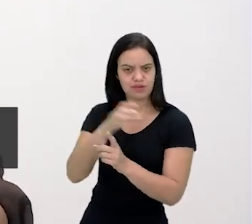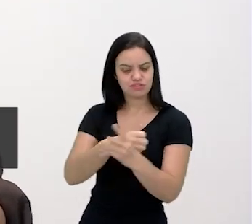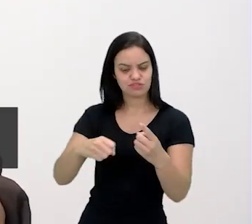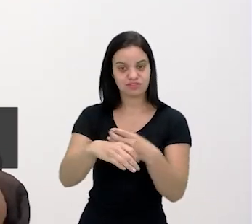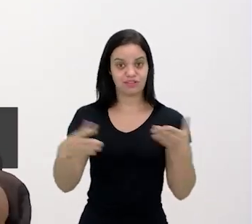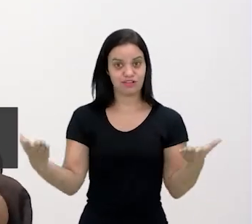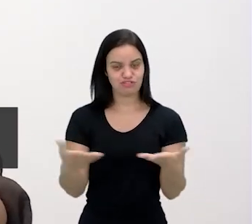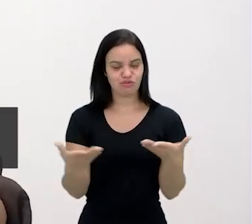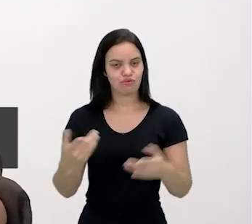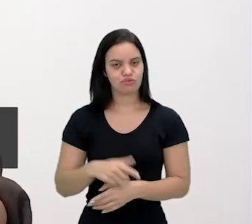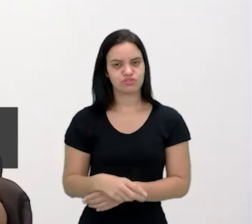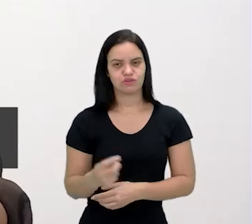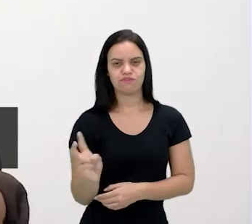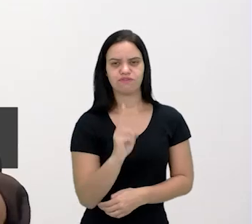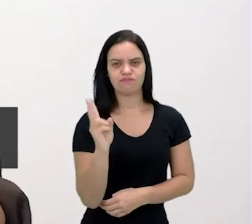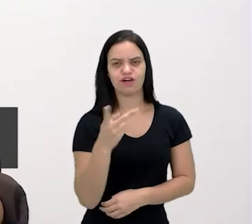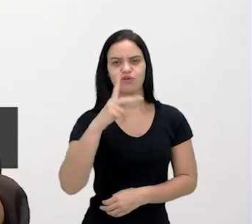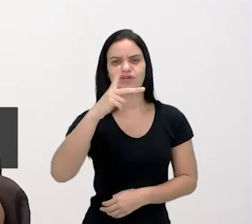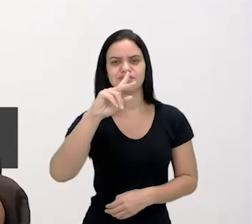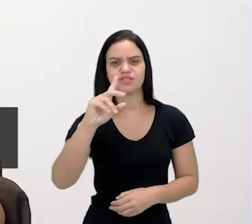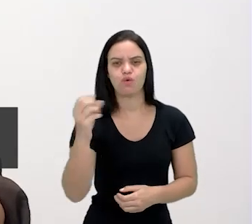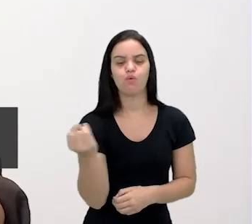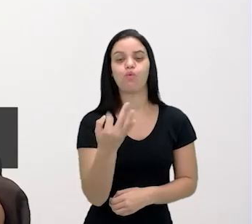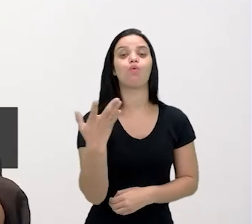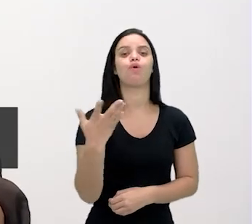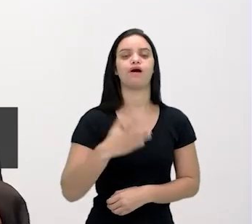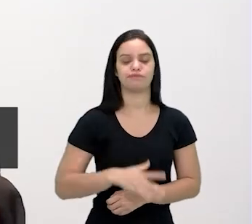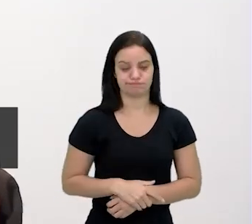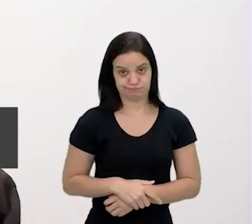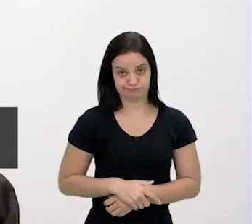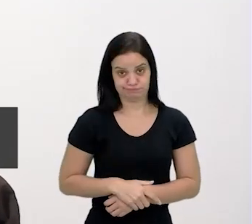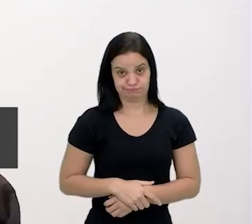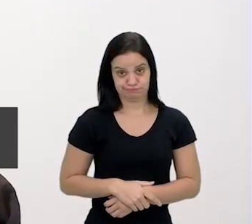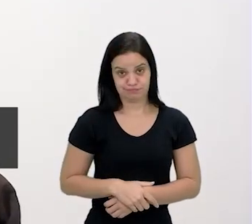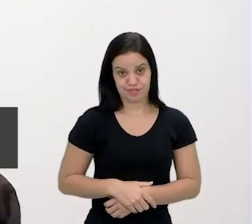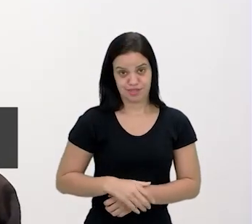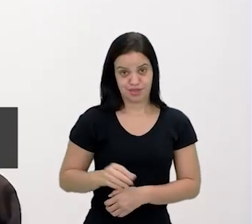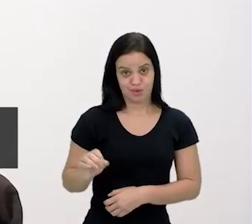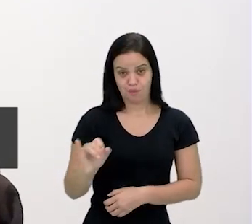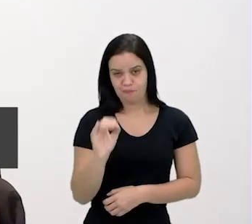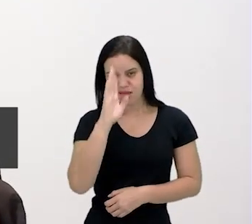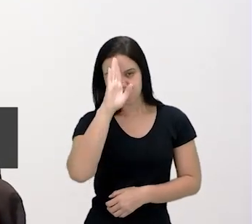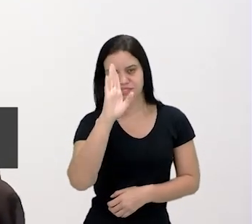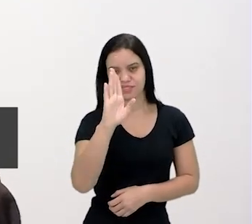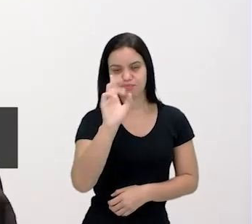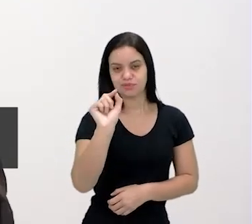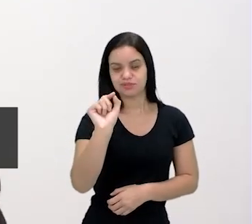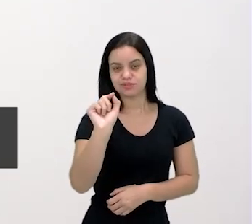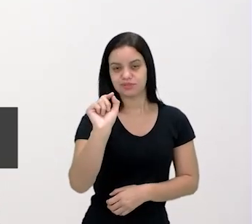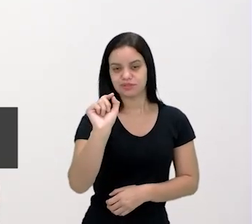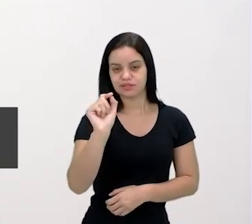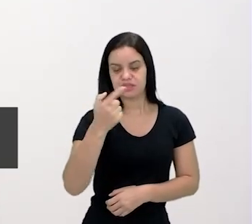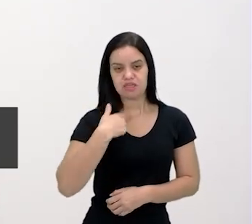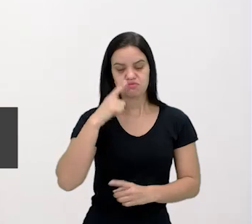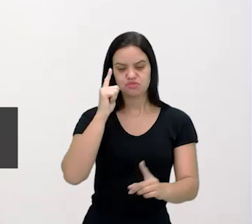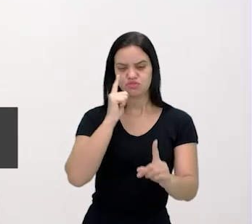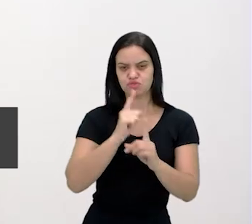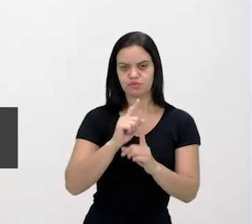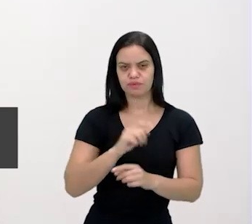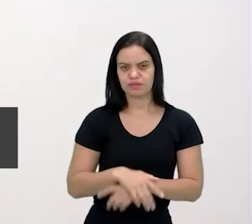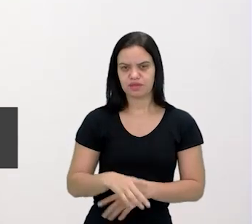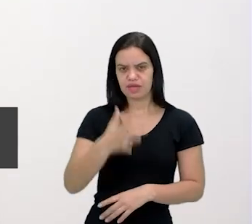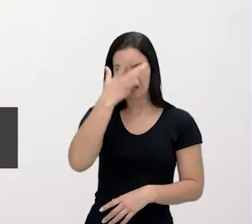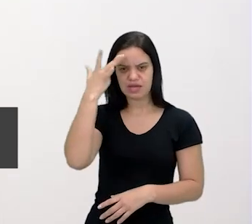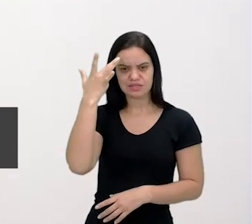sociedade de hoje. Quanto você vale? Todo mundo tem um preço. E o mais interessante, né, pesquisando, eu descobri que a maioria das